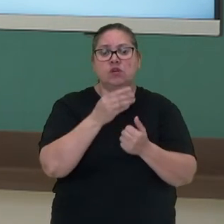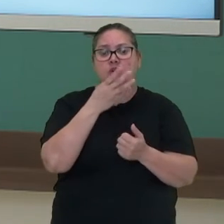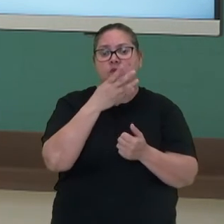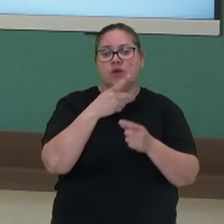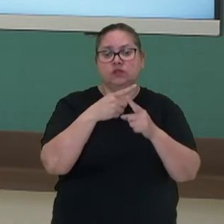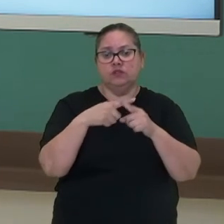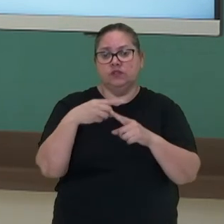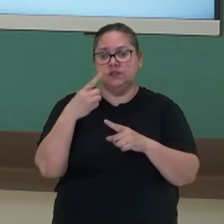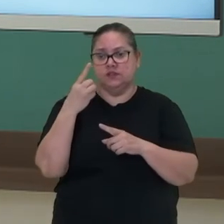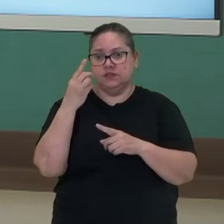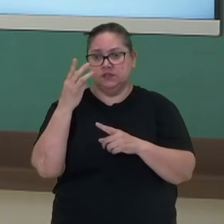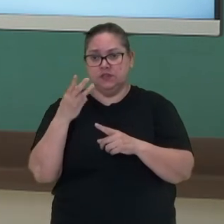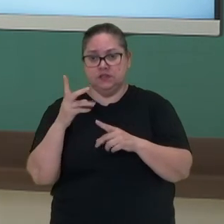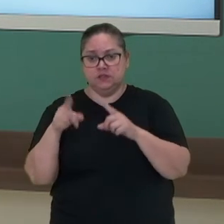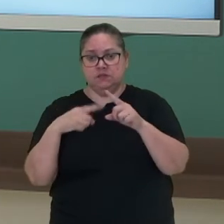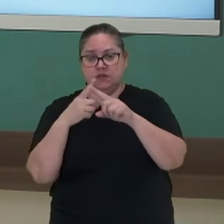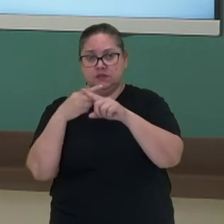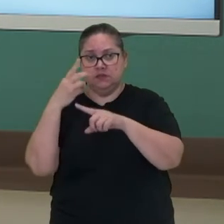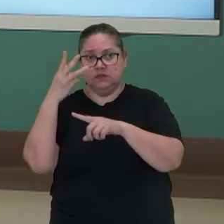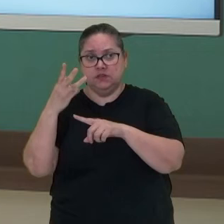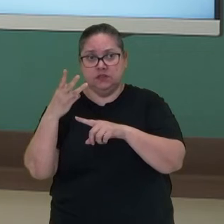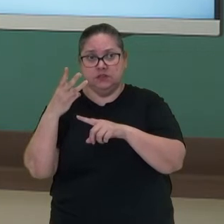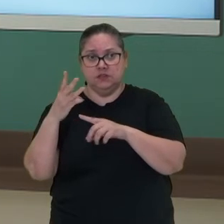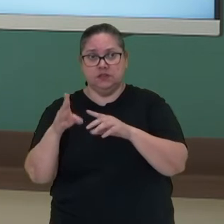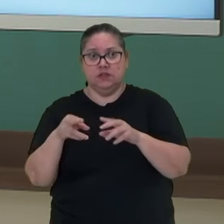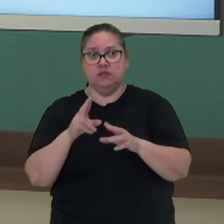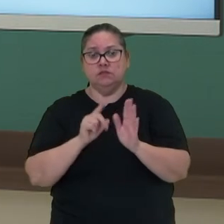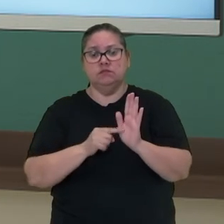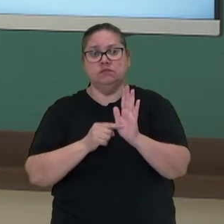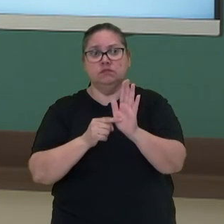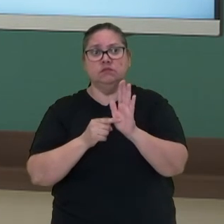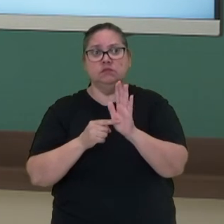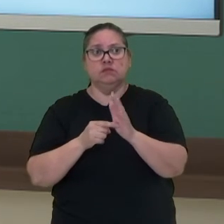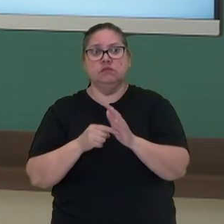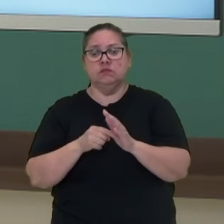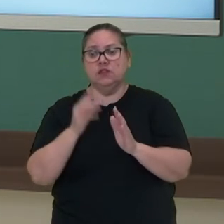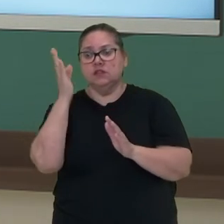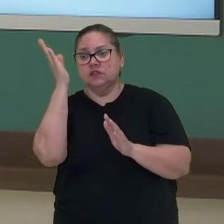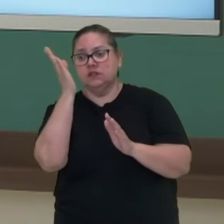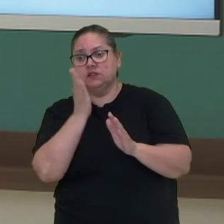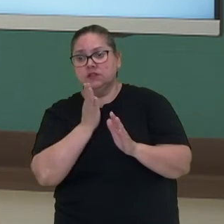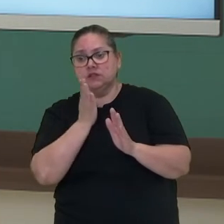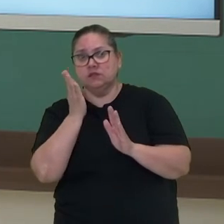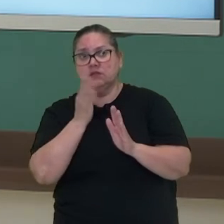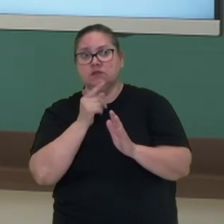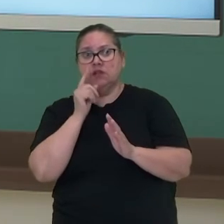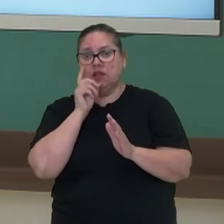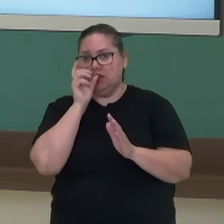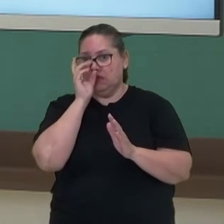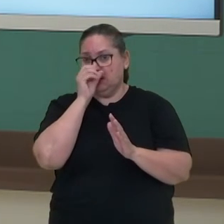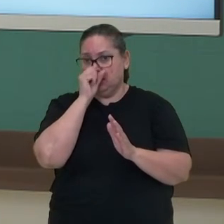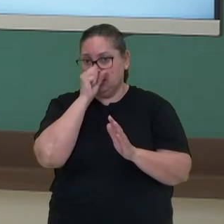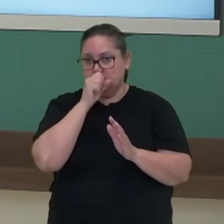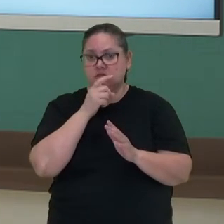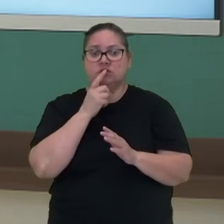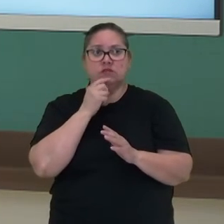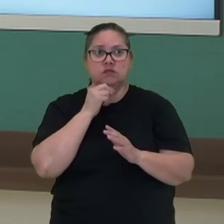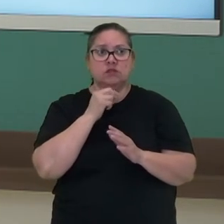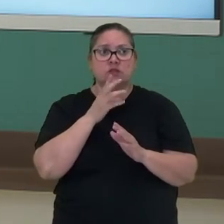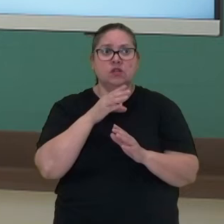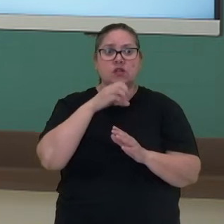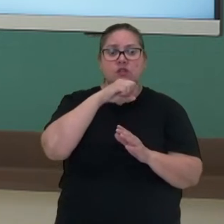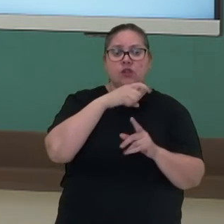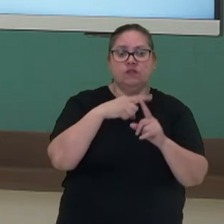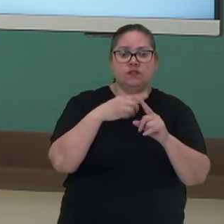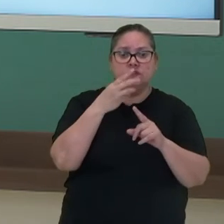4 vezes 13 mais 3, eu tenho a representação desse ângulo laranja. E se eu quiser o verde, 9